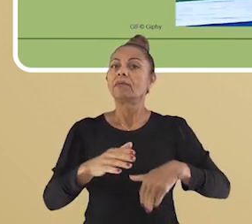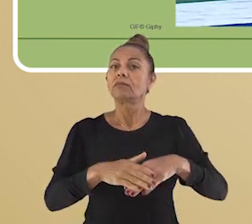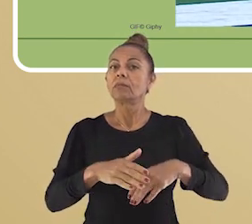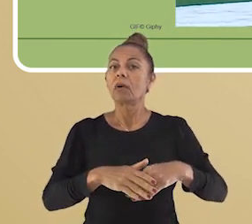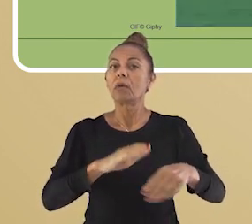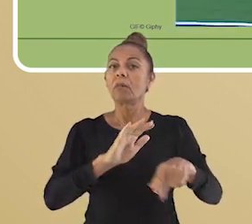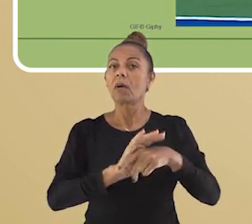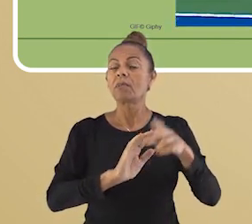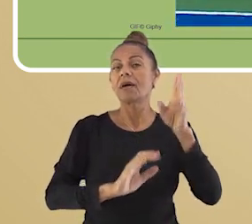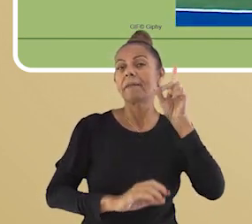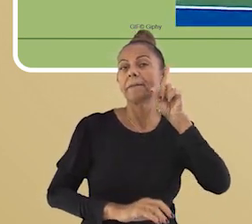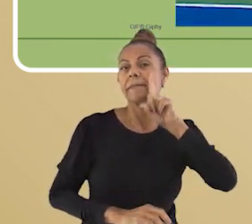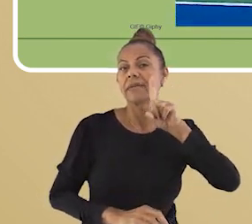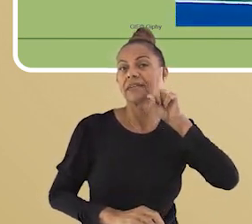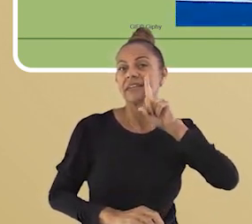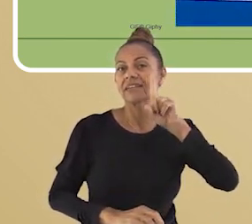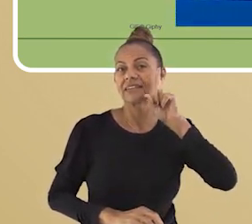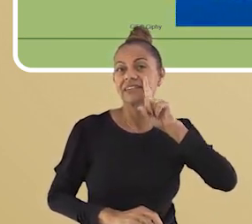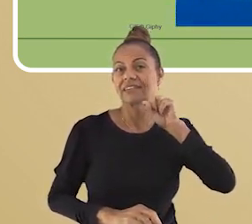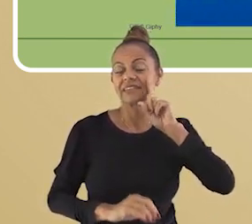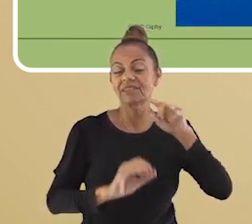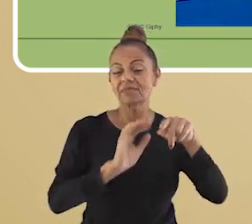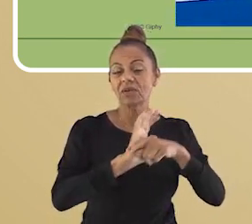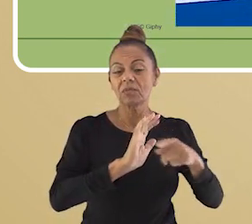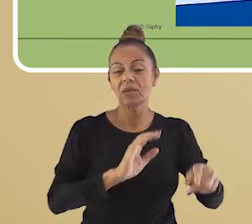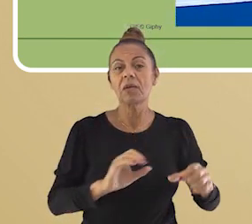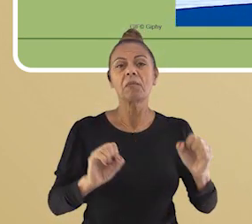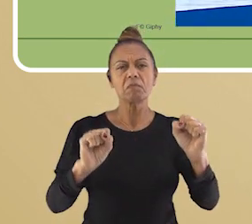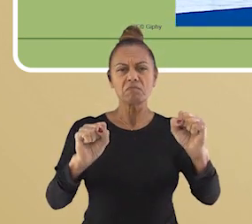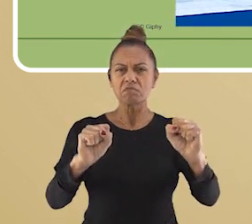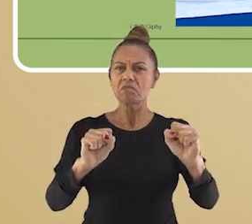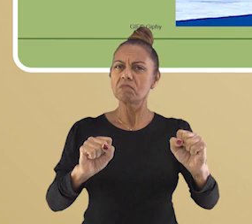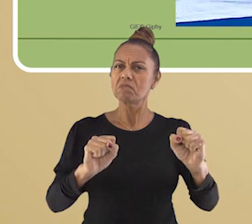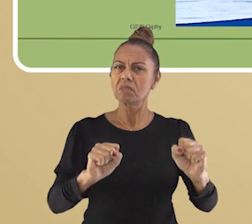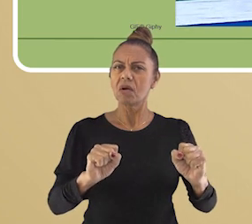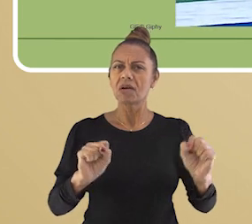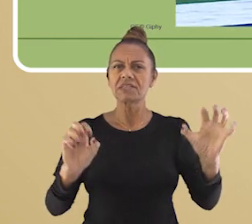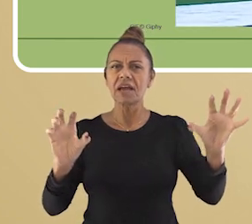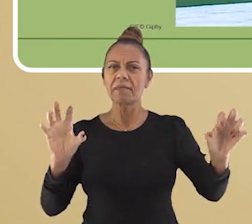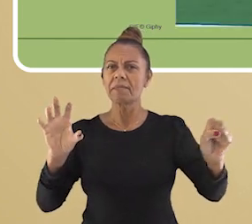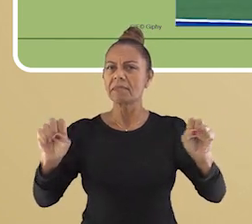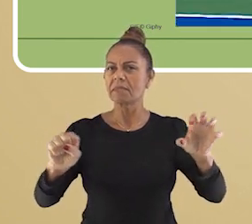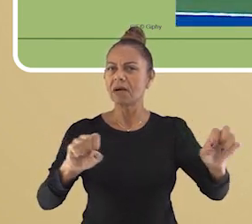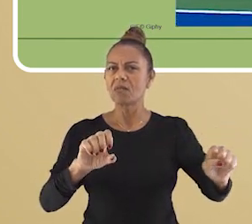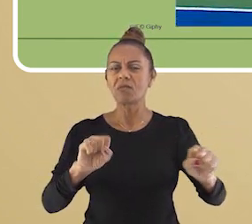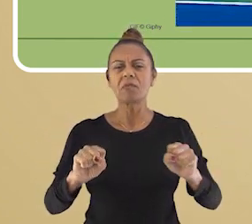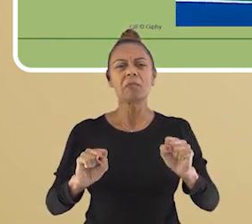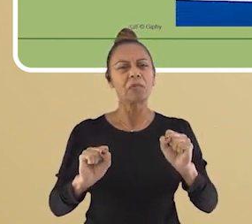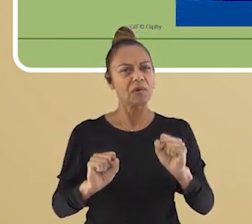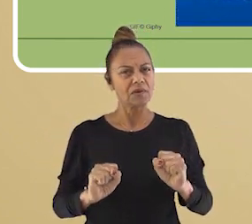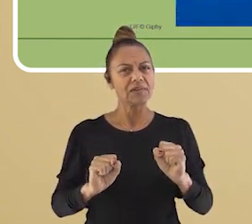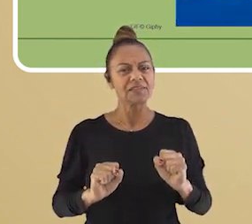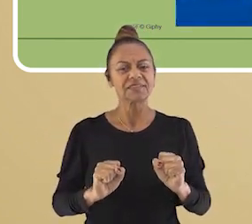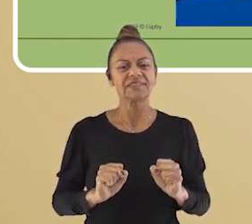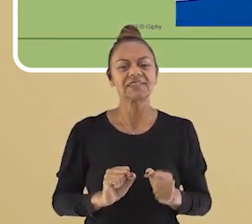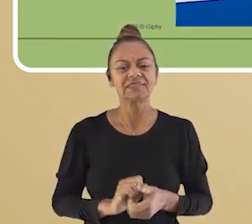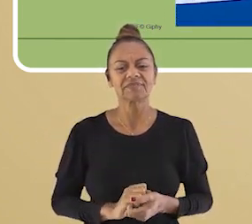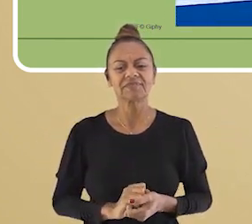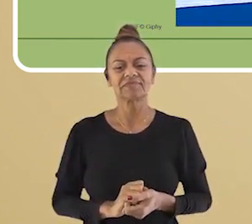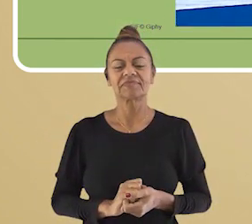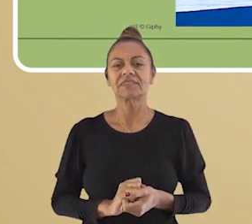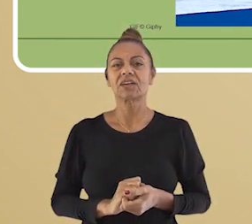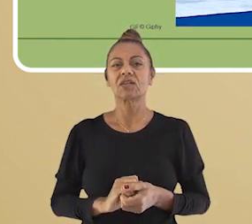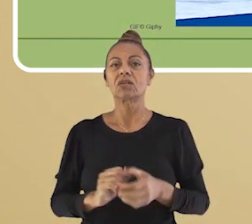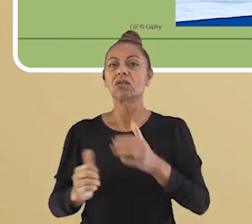conhecemos aqui no Brasil, no futebol americano, que também é praticado aqui, mas não com tanta frequência, a bola pode ser tocada com a